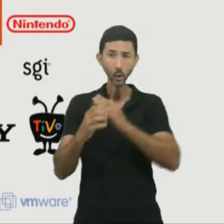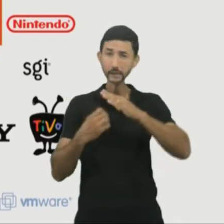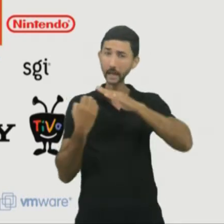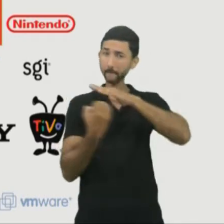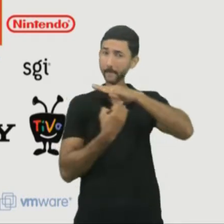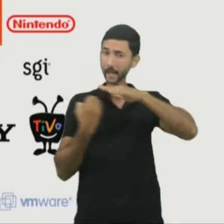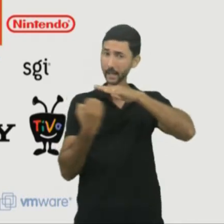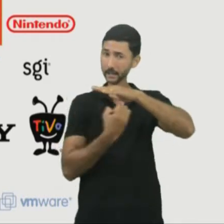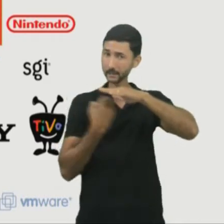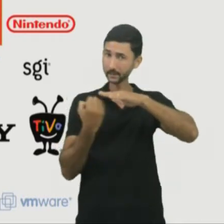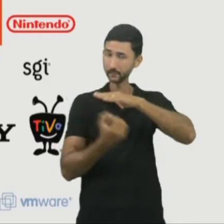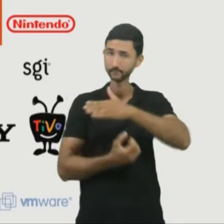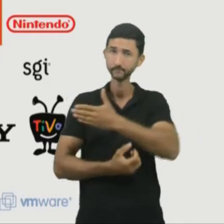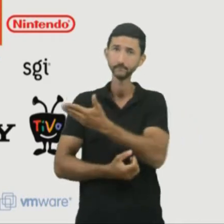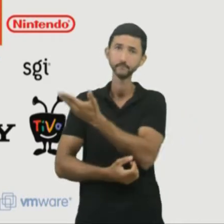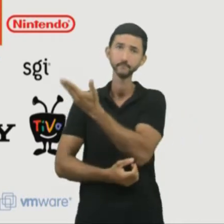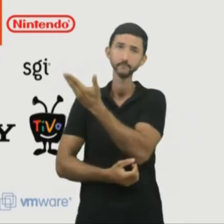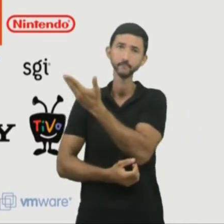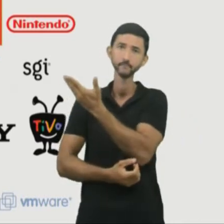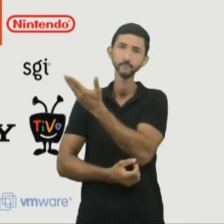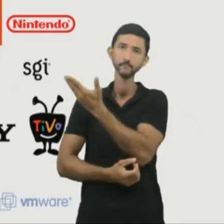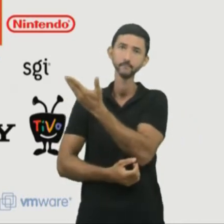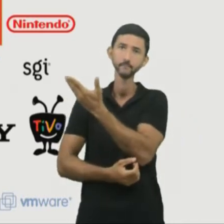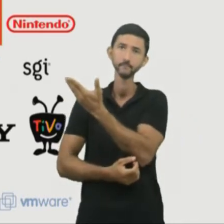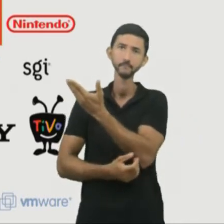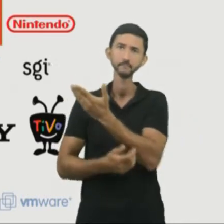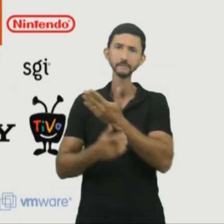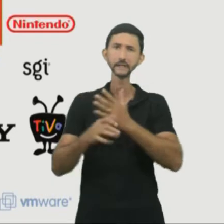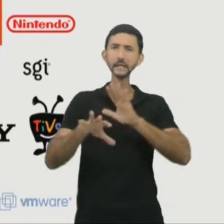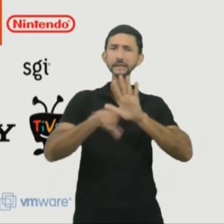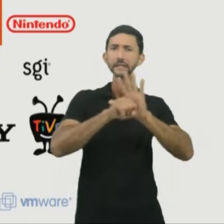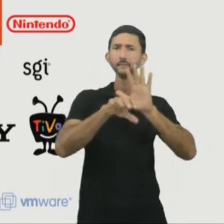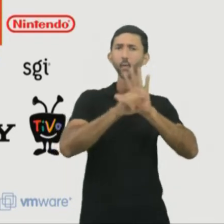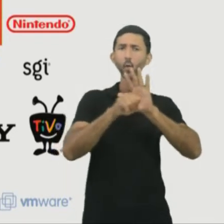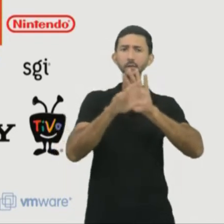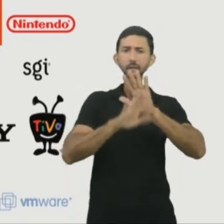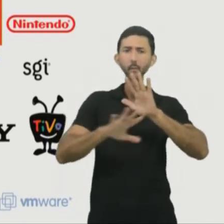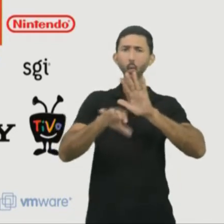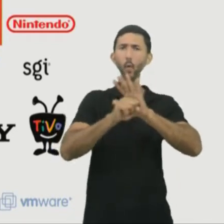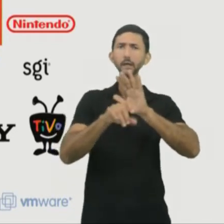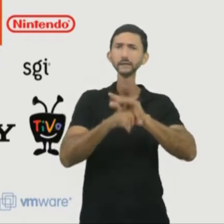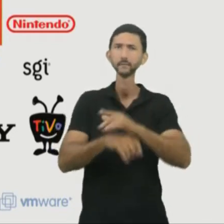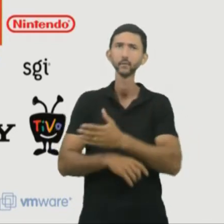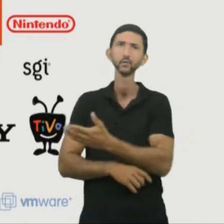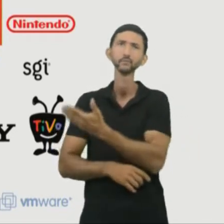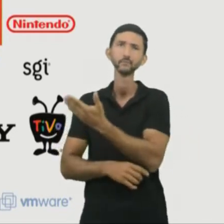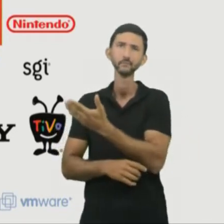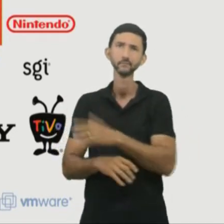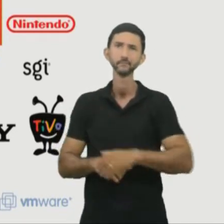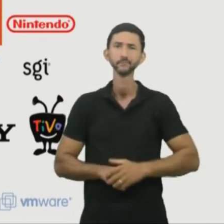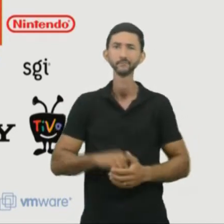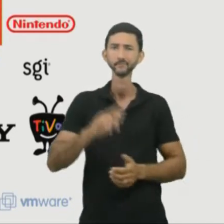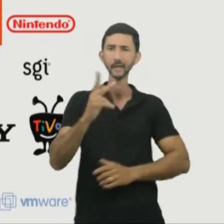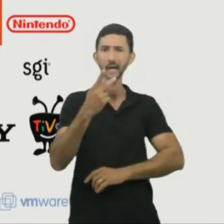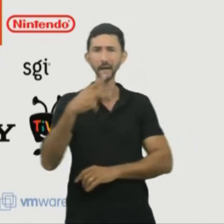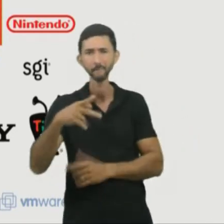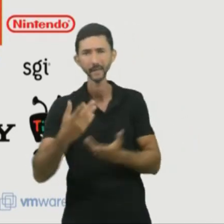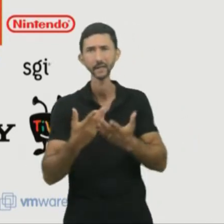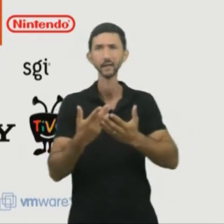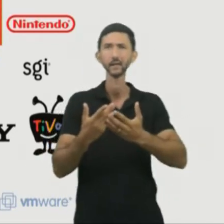gente. Olhem só, todos os símbolos que vocês estão vendo, desde HP,